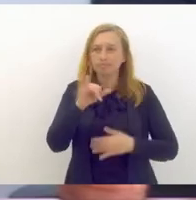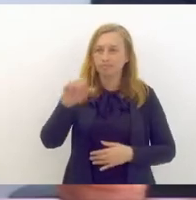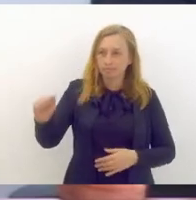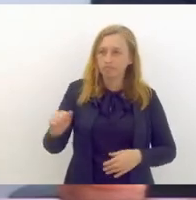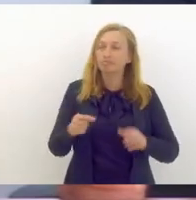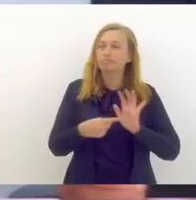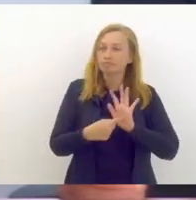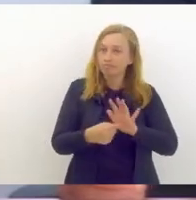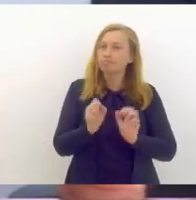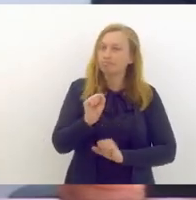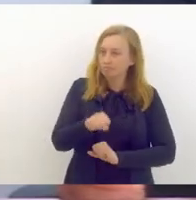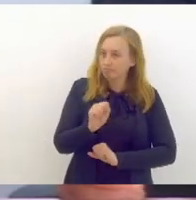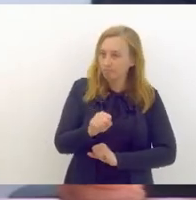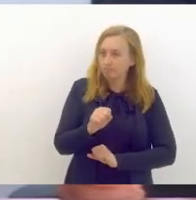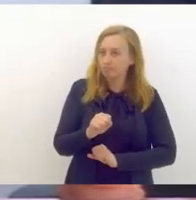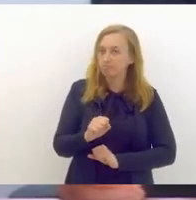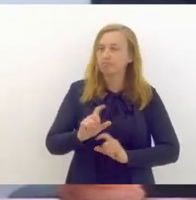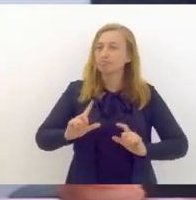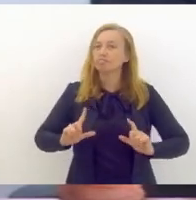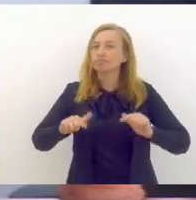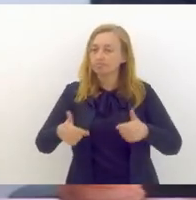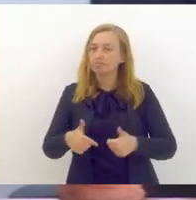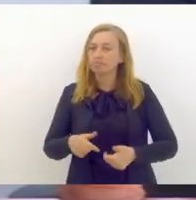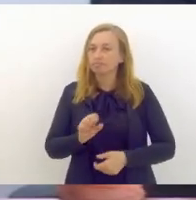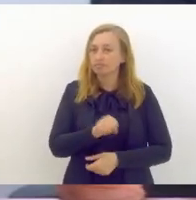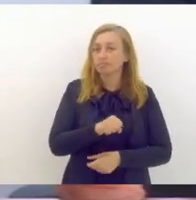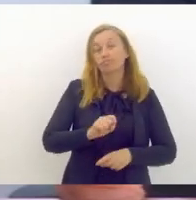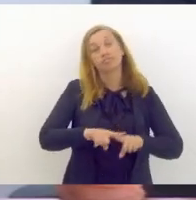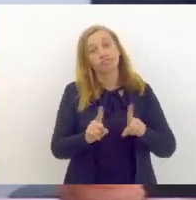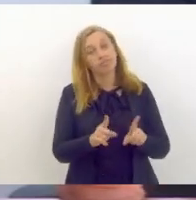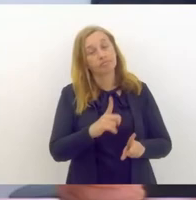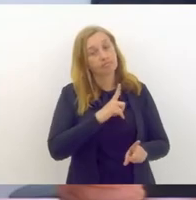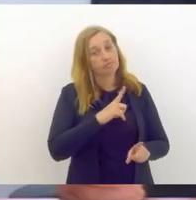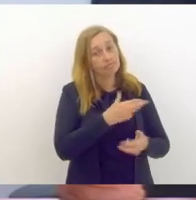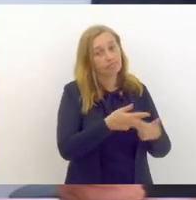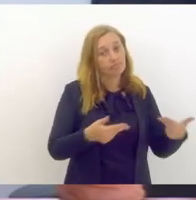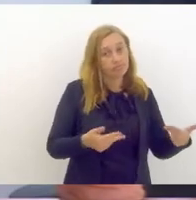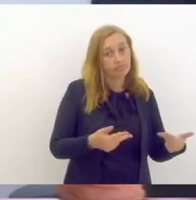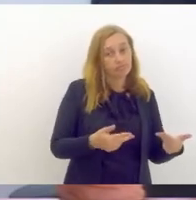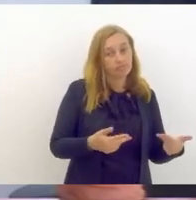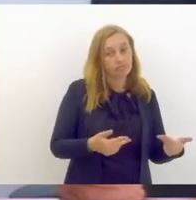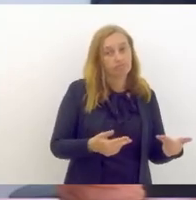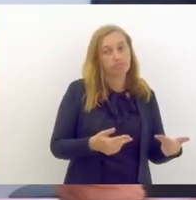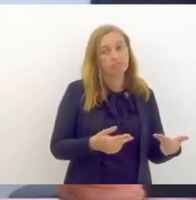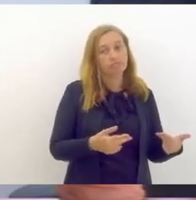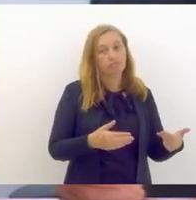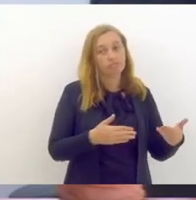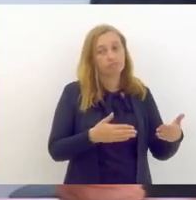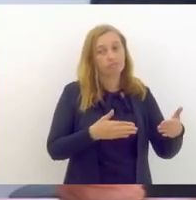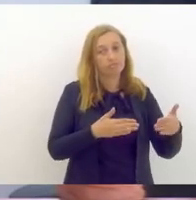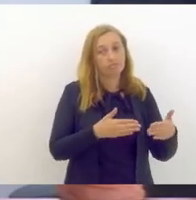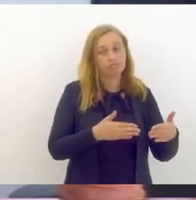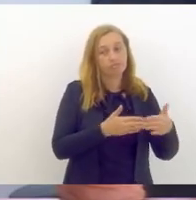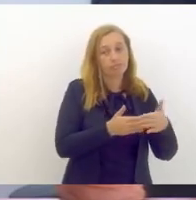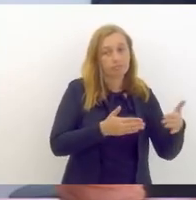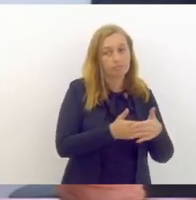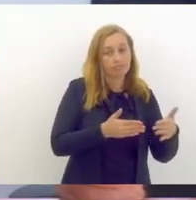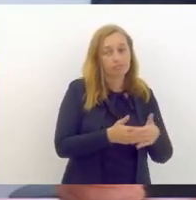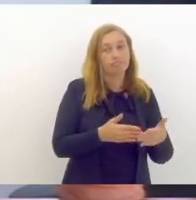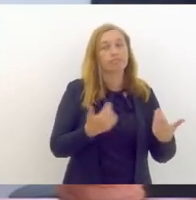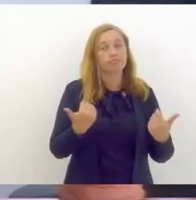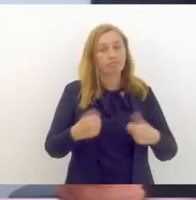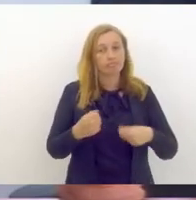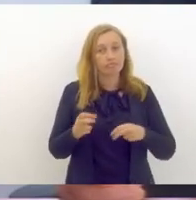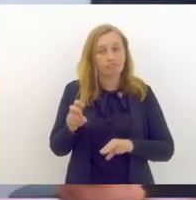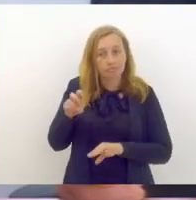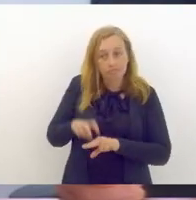sim, o que está funcionando, mas tem coisas que não estão retratadas ali que não estão funcionando e não há plano de manejo ainda. Então, a gente precisa